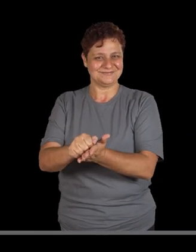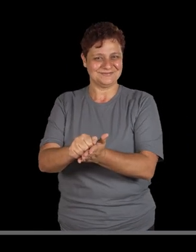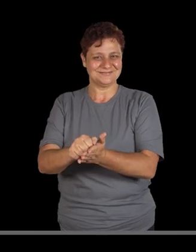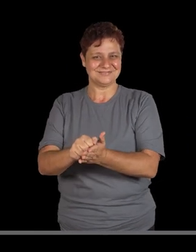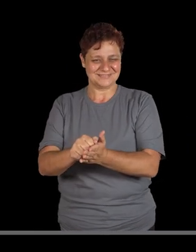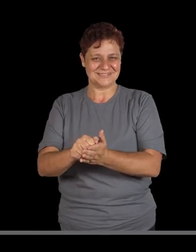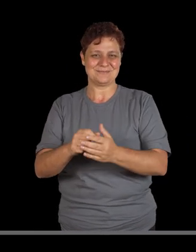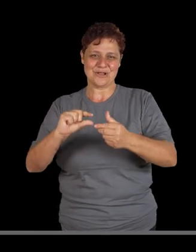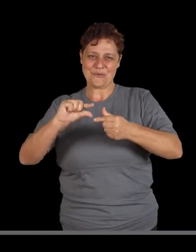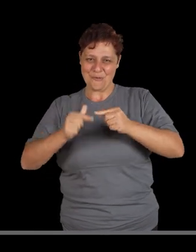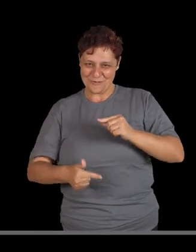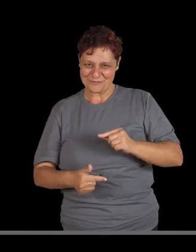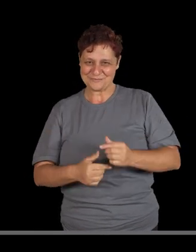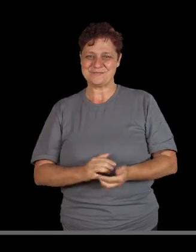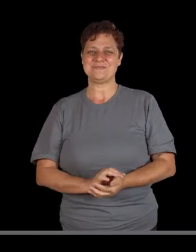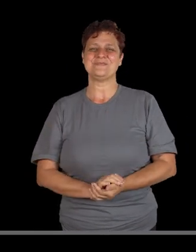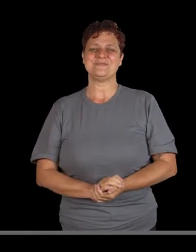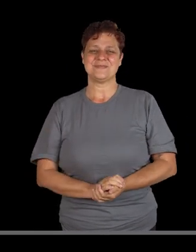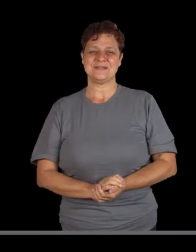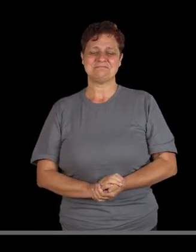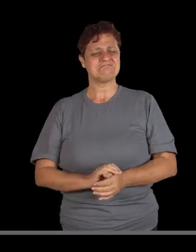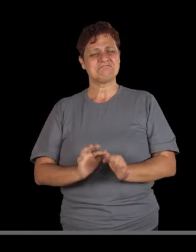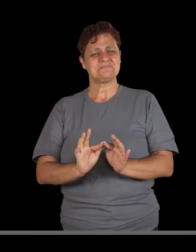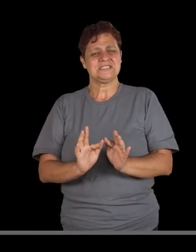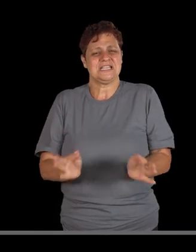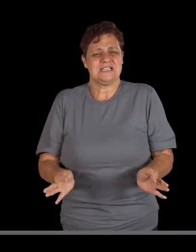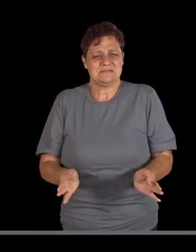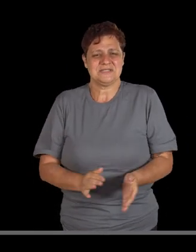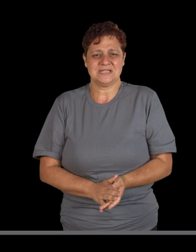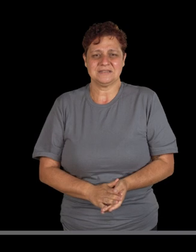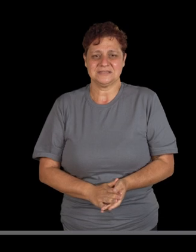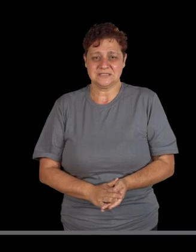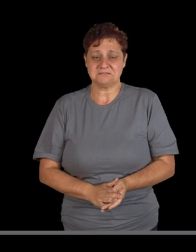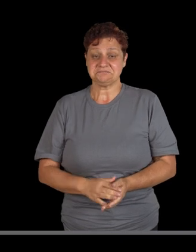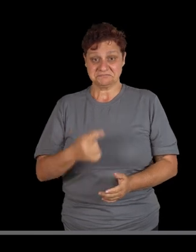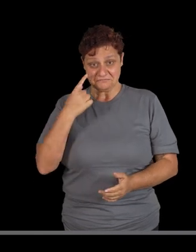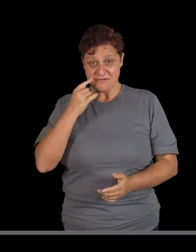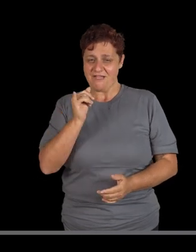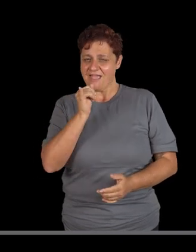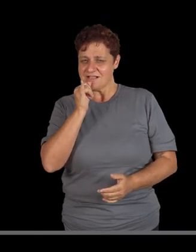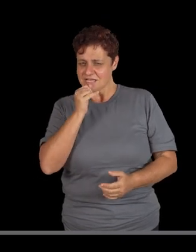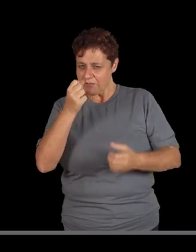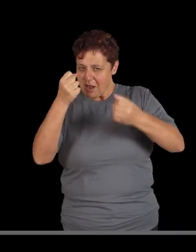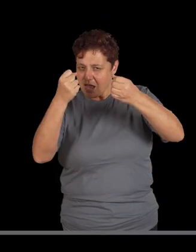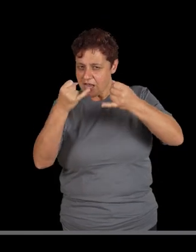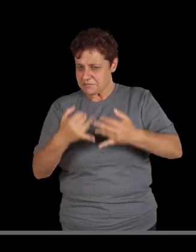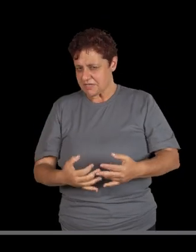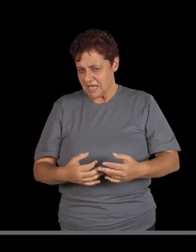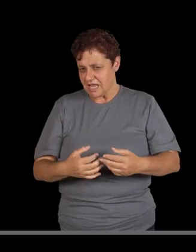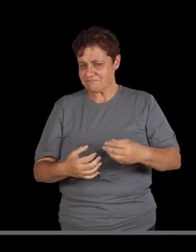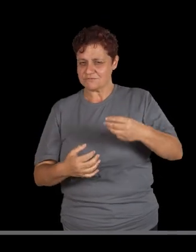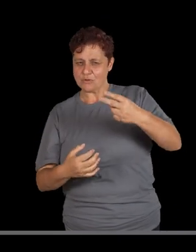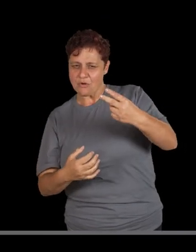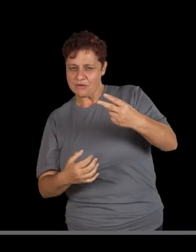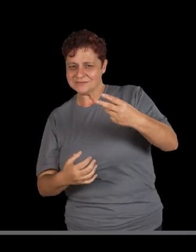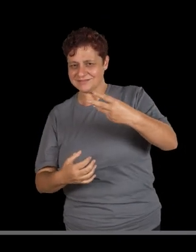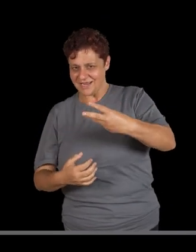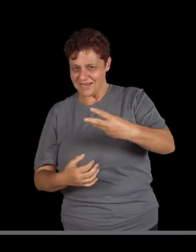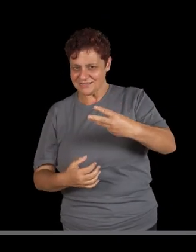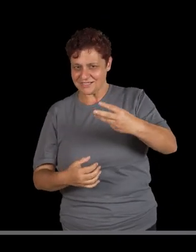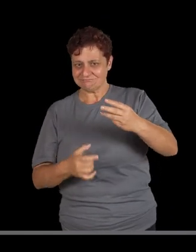inscrito no meu canal. Simples. Peguem esses dois exemplos, ou três que eu dei,